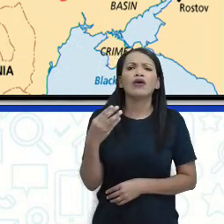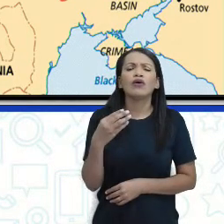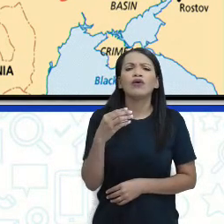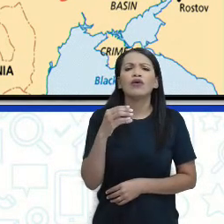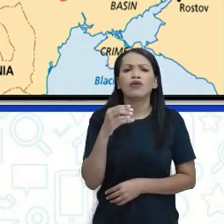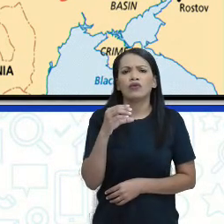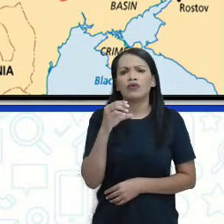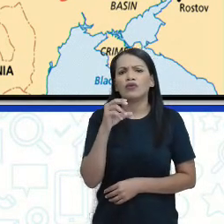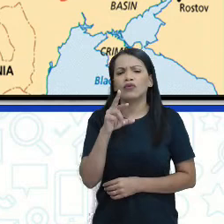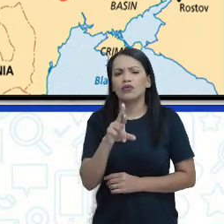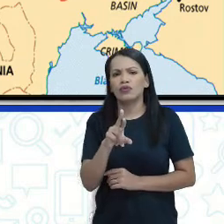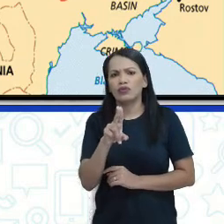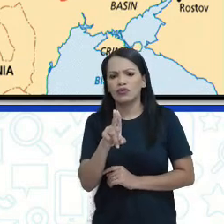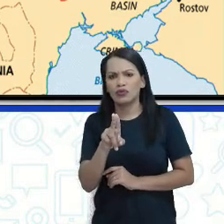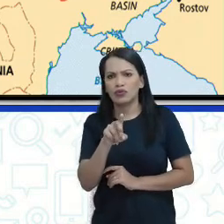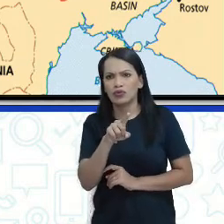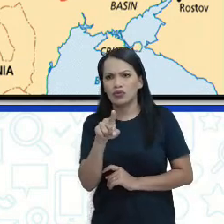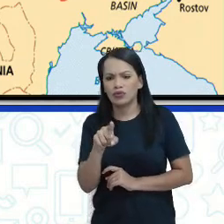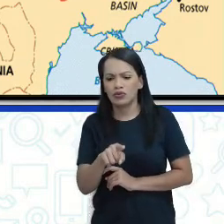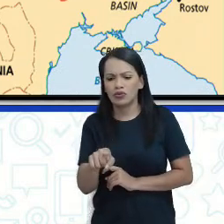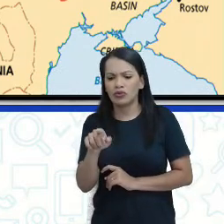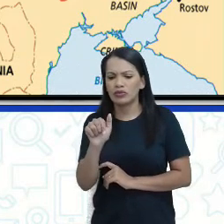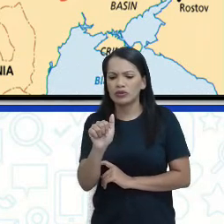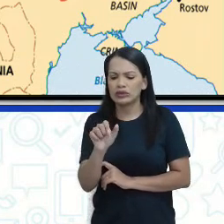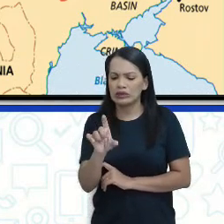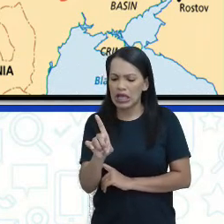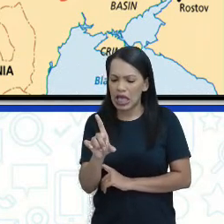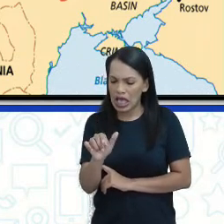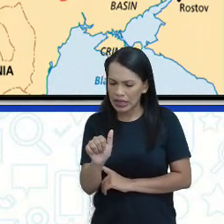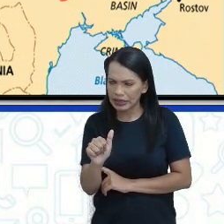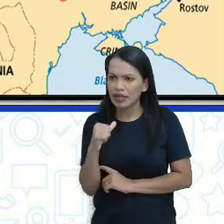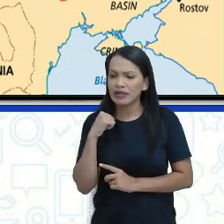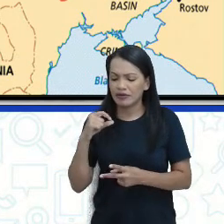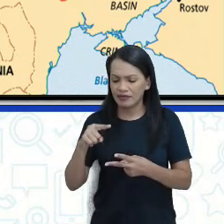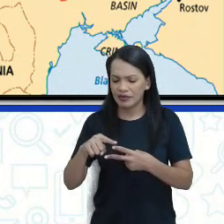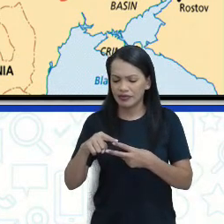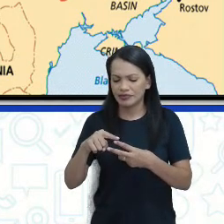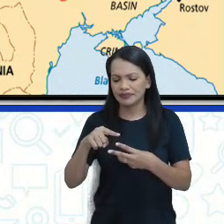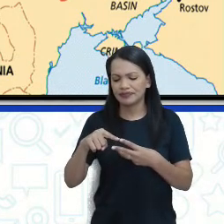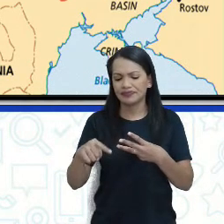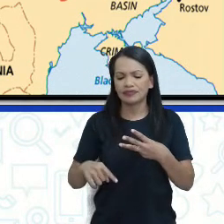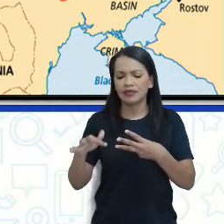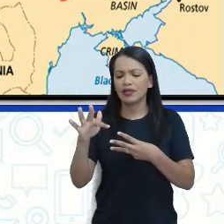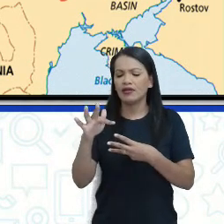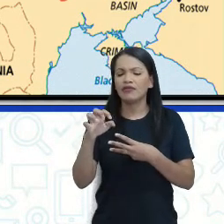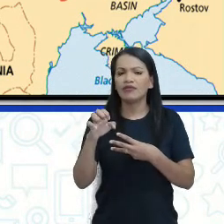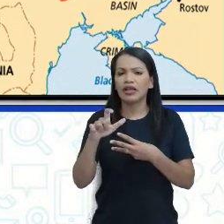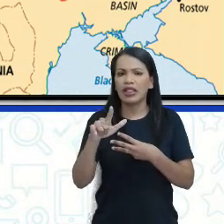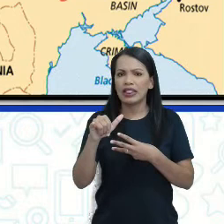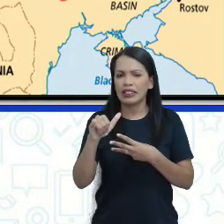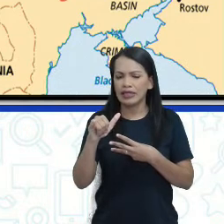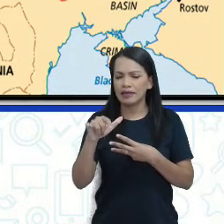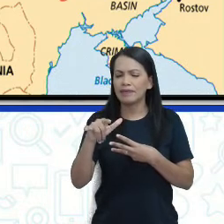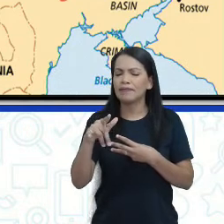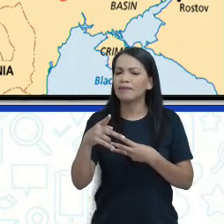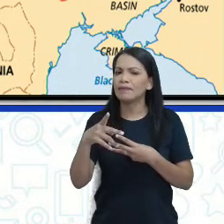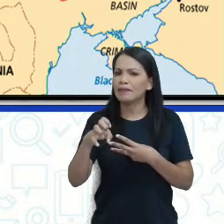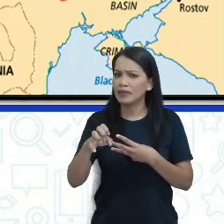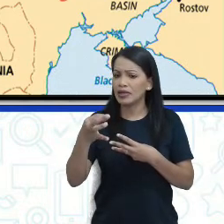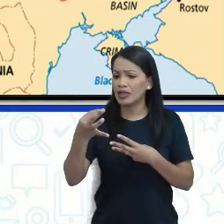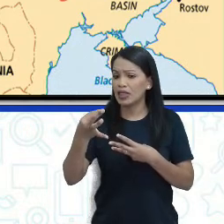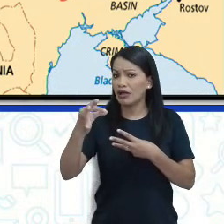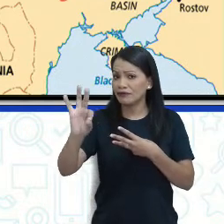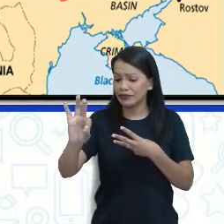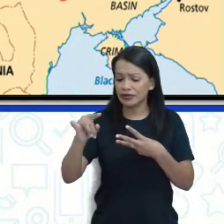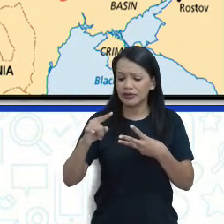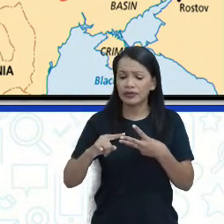cristãos daquele período, que foi o Filipe o Belo, né, da França, o Frederico Barba-Ruiva,